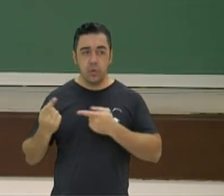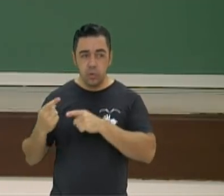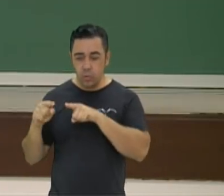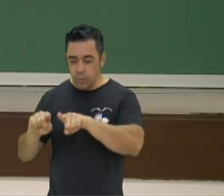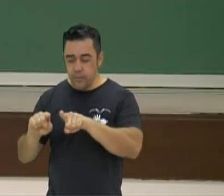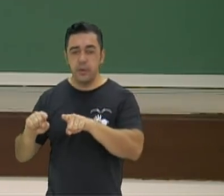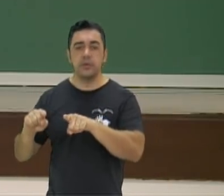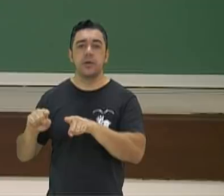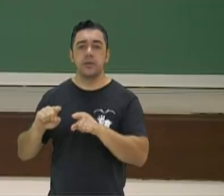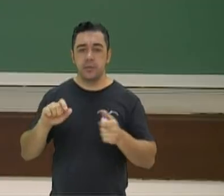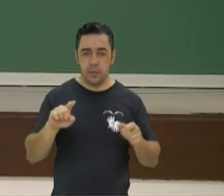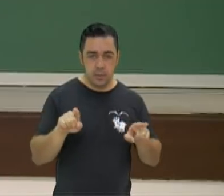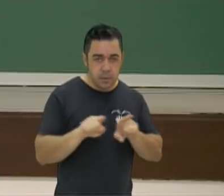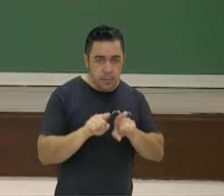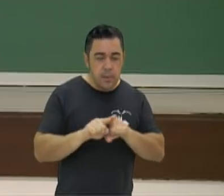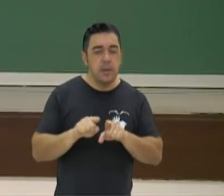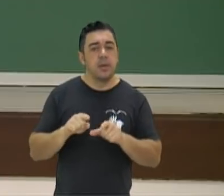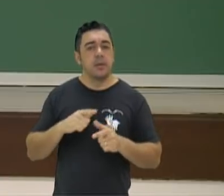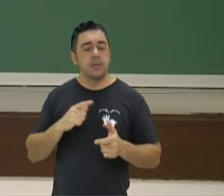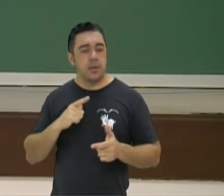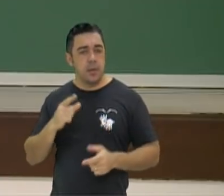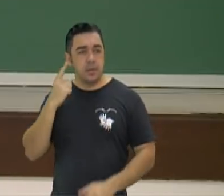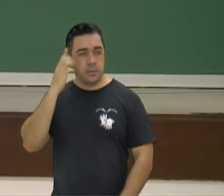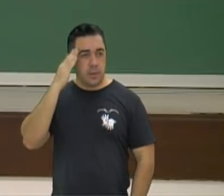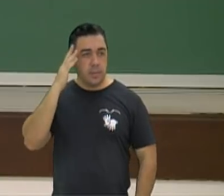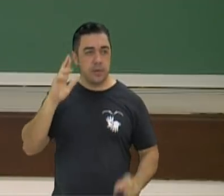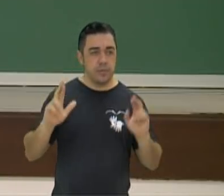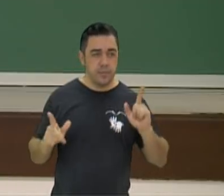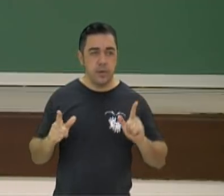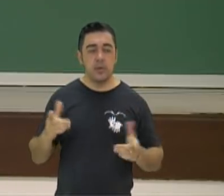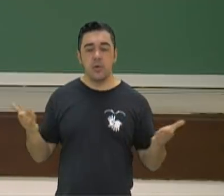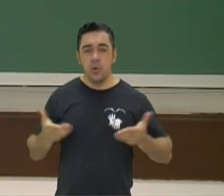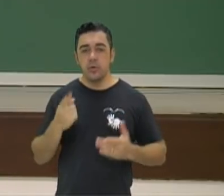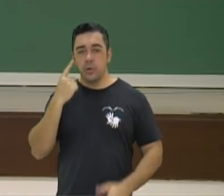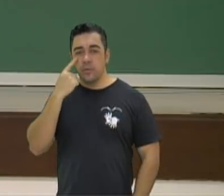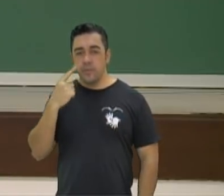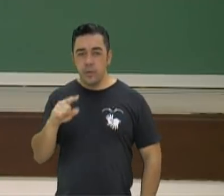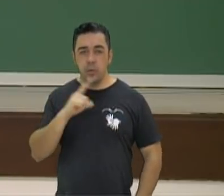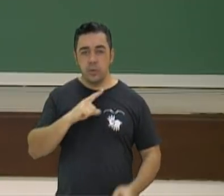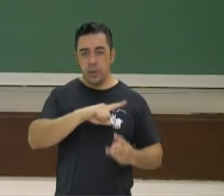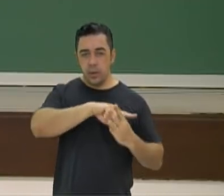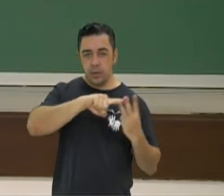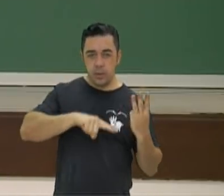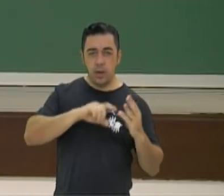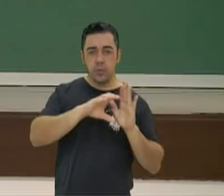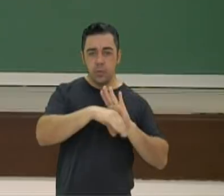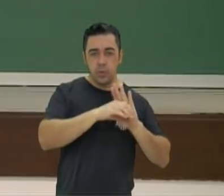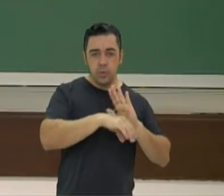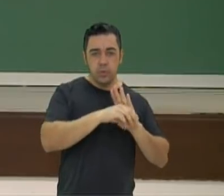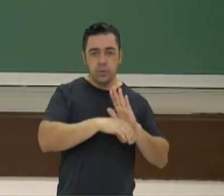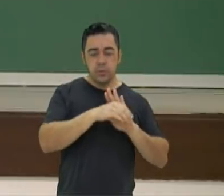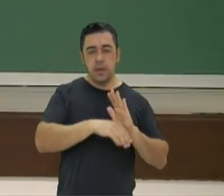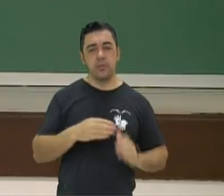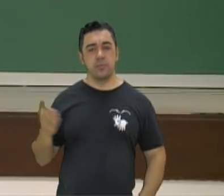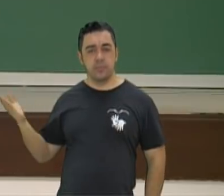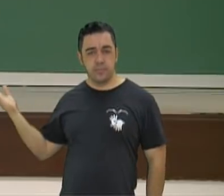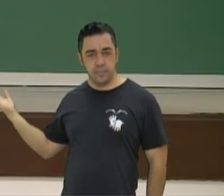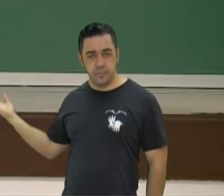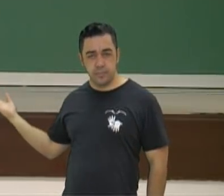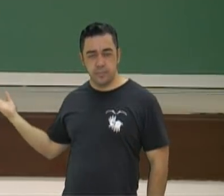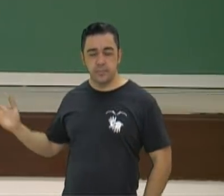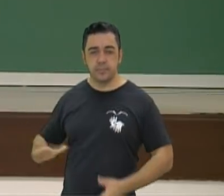radiação adaptativa, também tem que saber a diferença. E a gente ainda de quebra conseguiu trabalhar 3 conceitos aqui de mimetismo, camuflagem